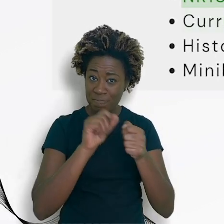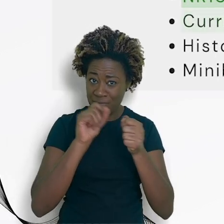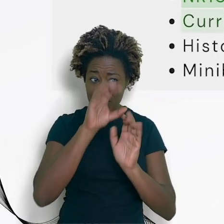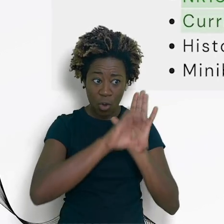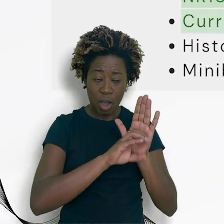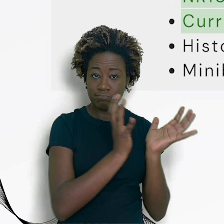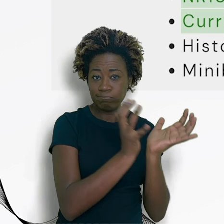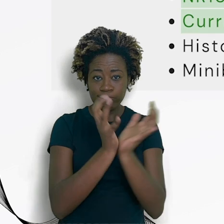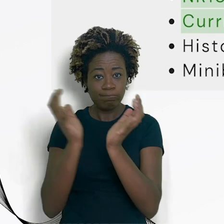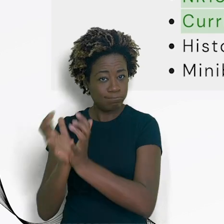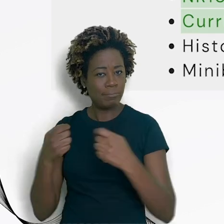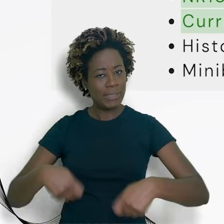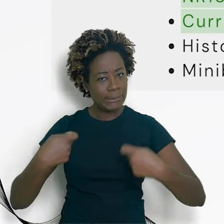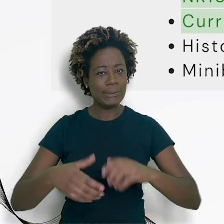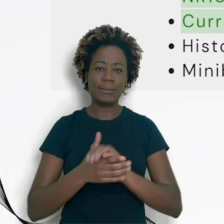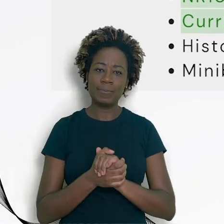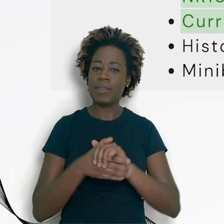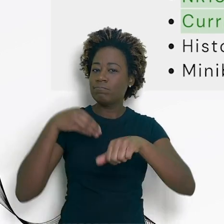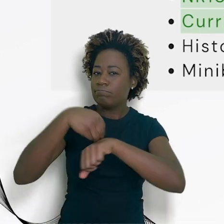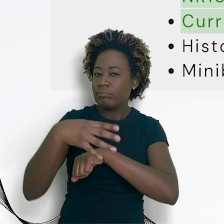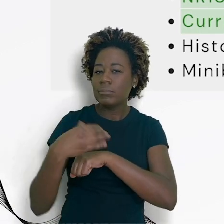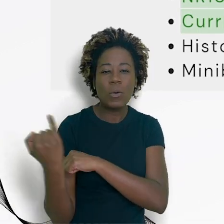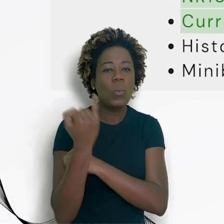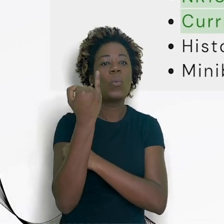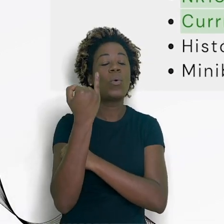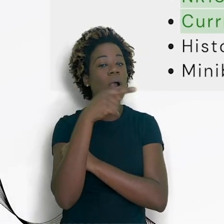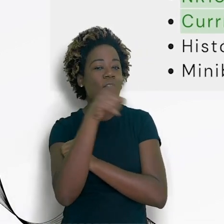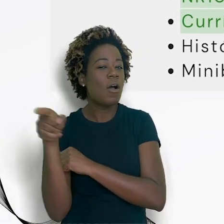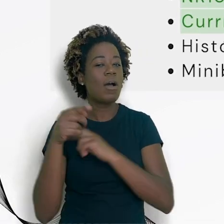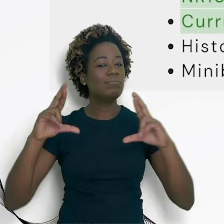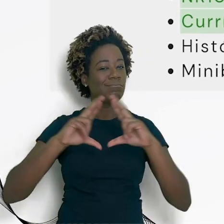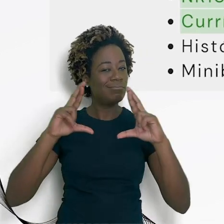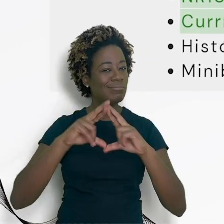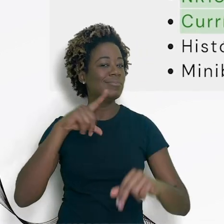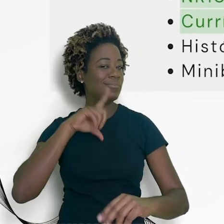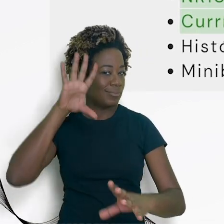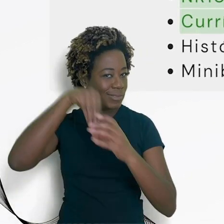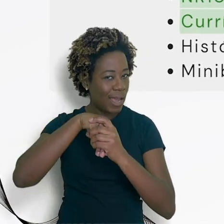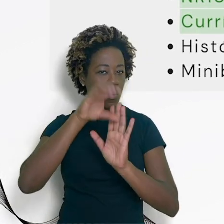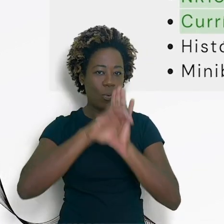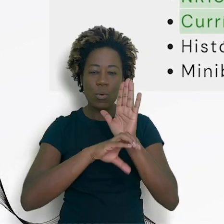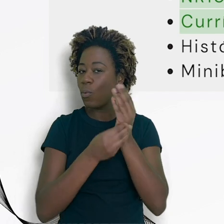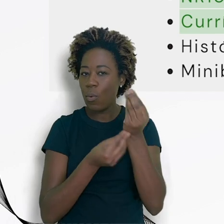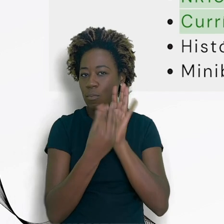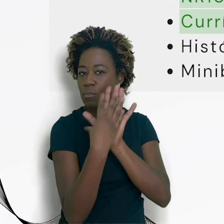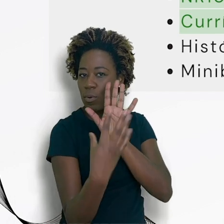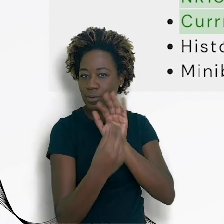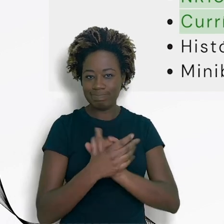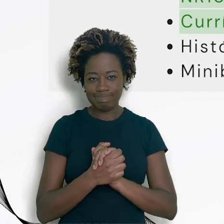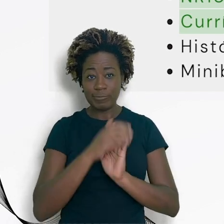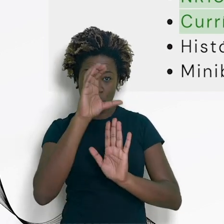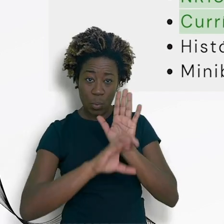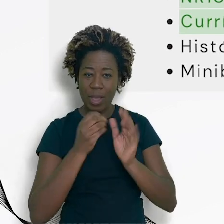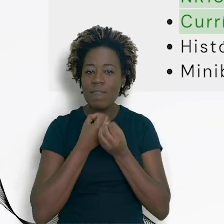currículo para cada uma dessas áreas. Gente, aqui vai uma dica de ouro. Olhem o Drive e veja como se faz um currículo. O seu